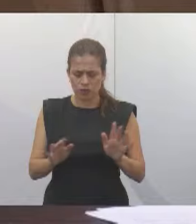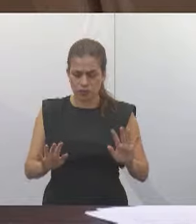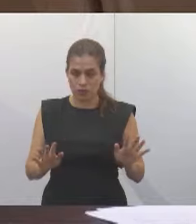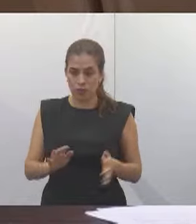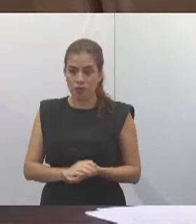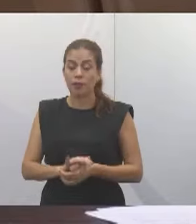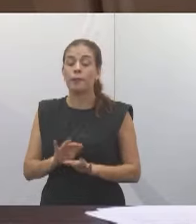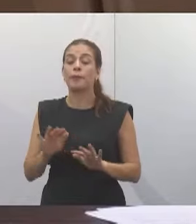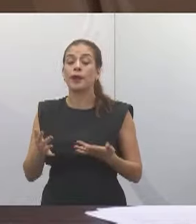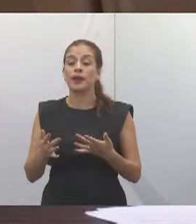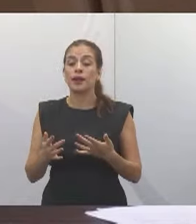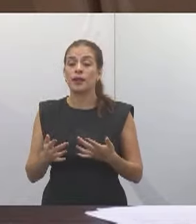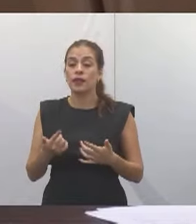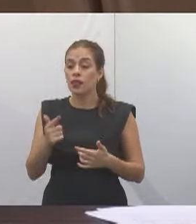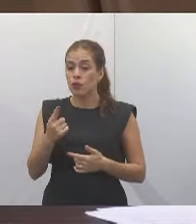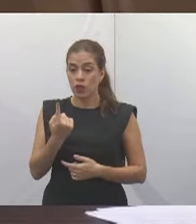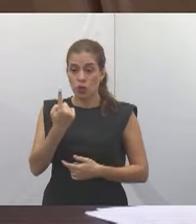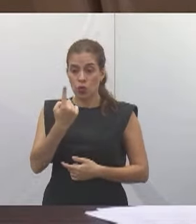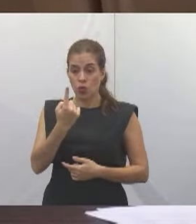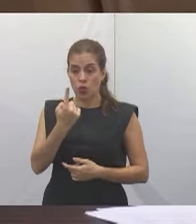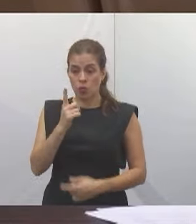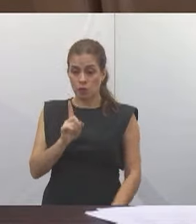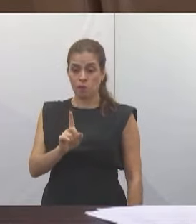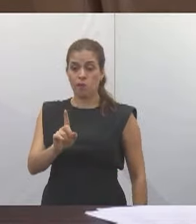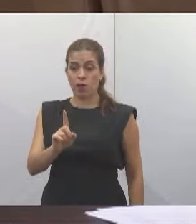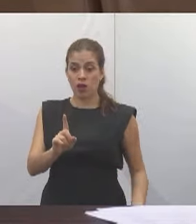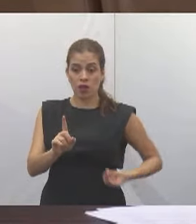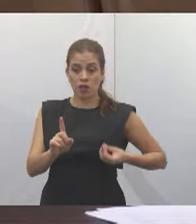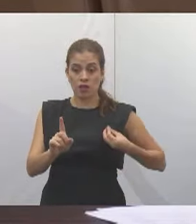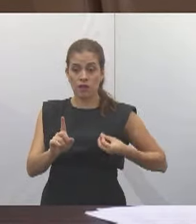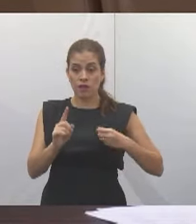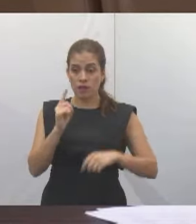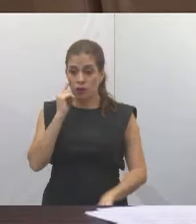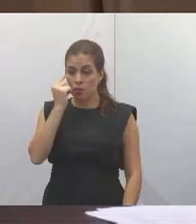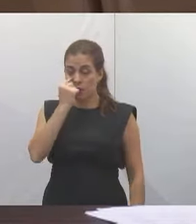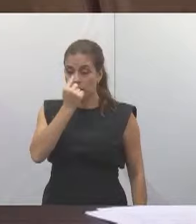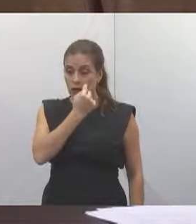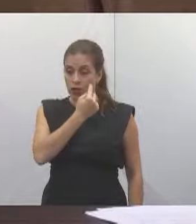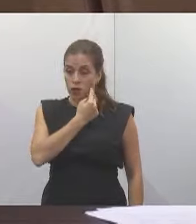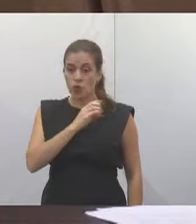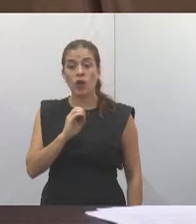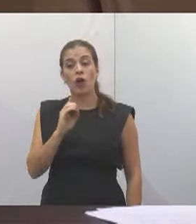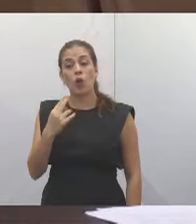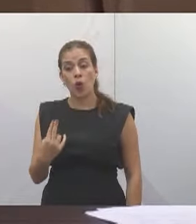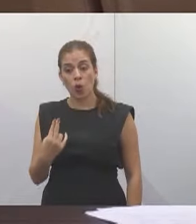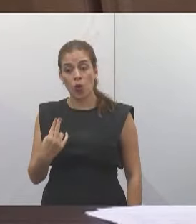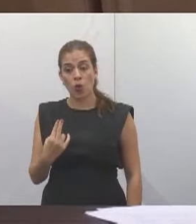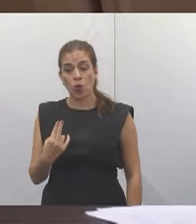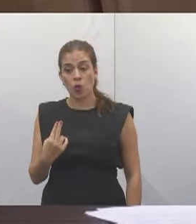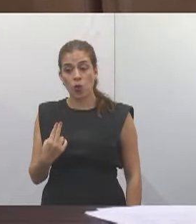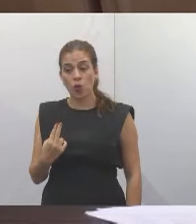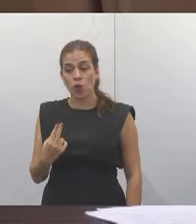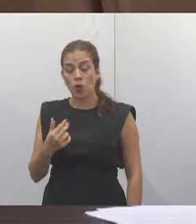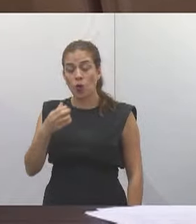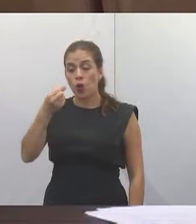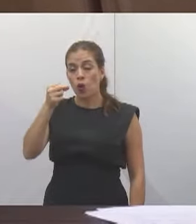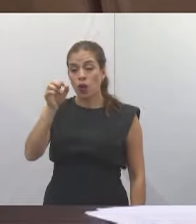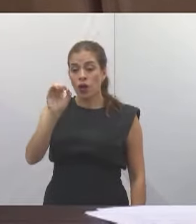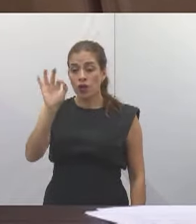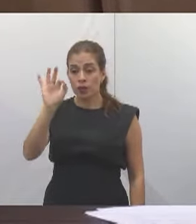tem um colaborador deles que mora no Minha Lua, ou sequer 80%